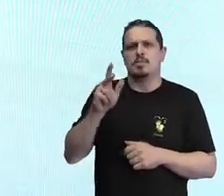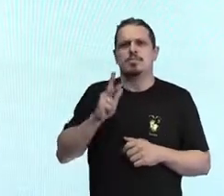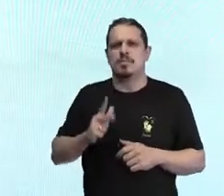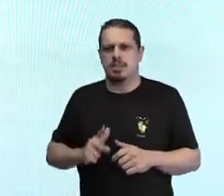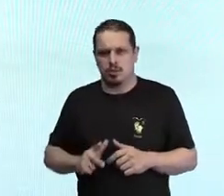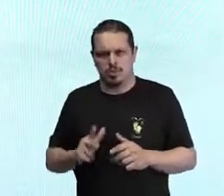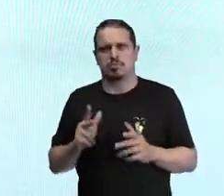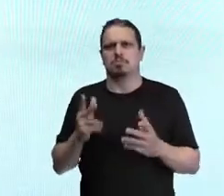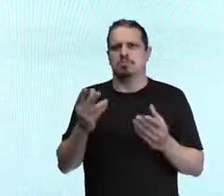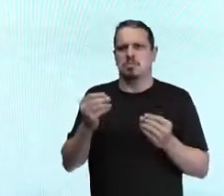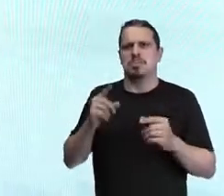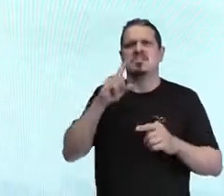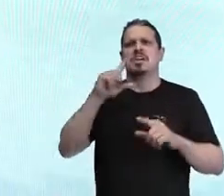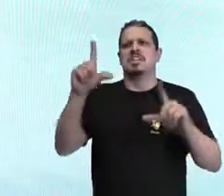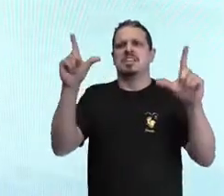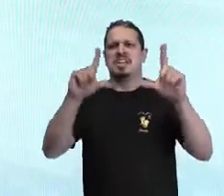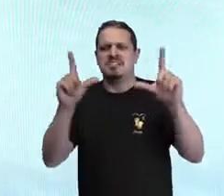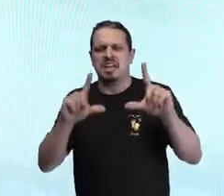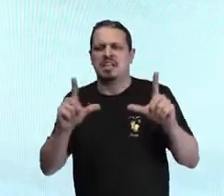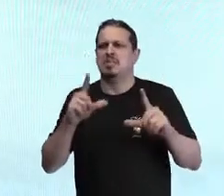TV Folha, na época, foi em